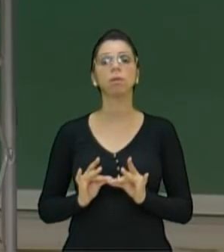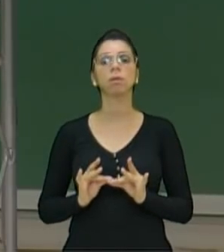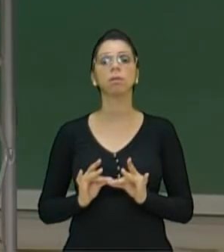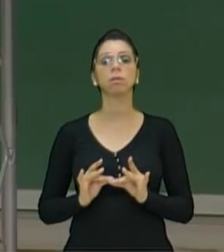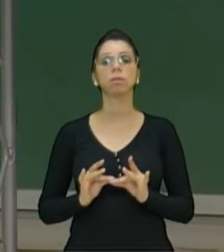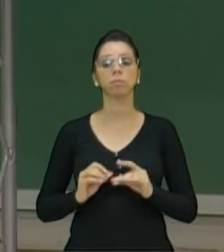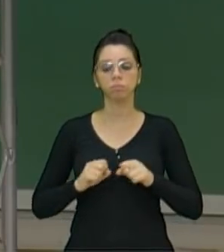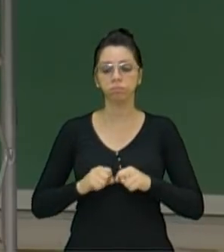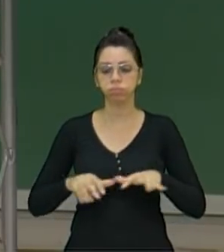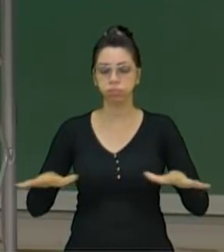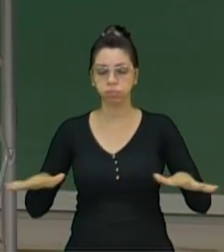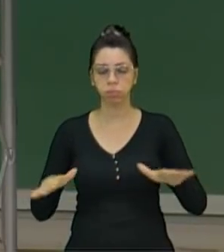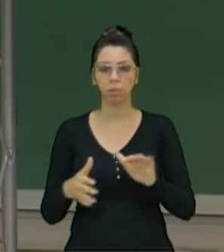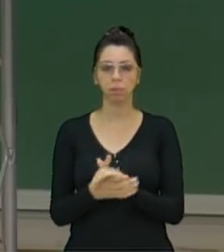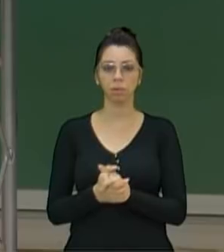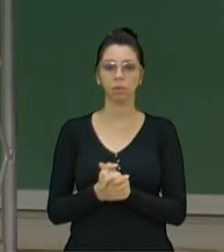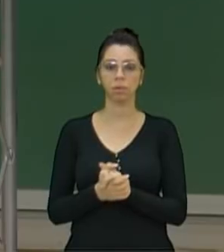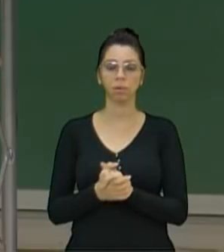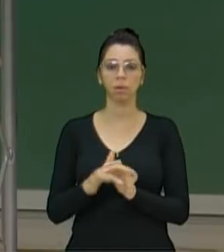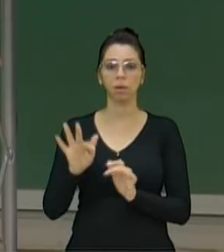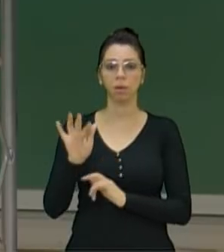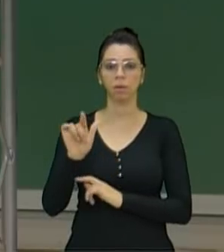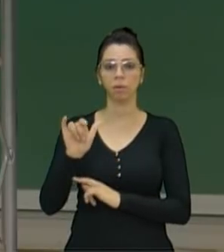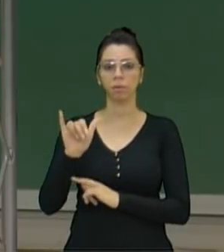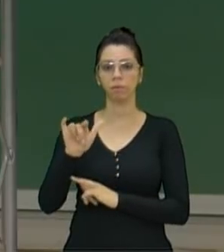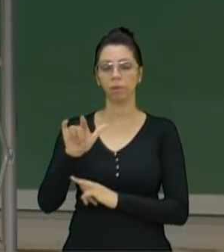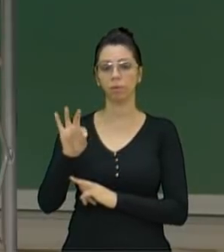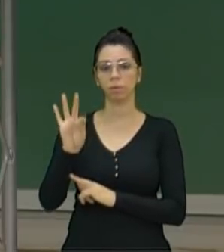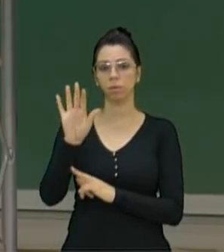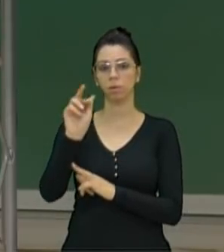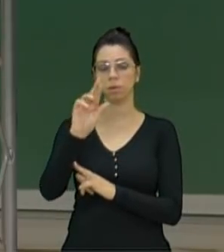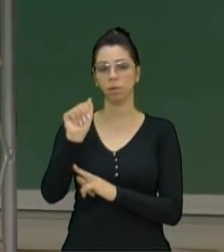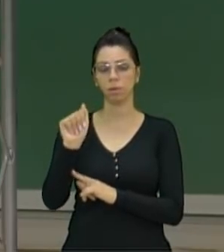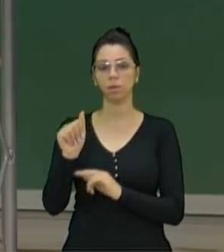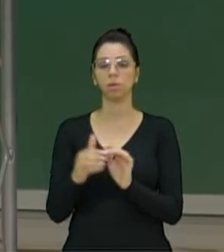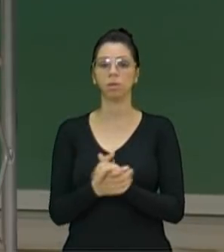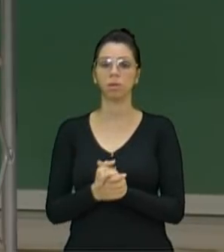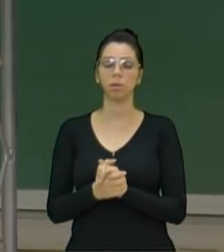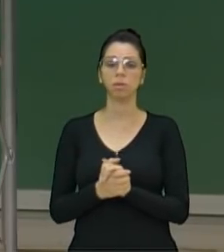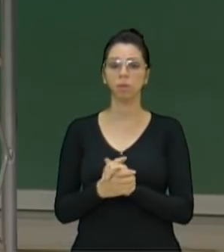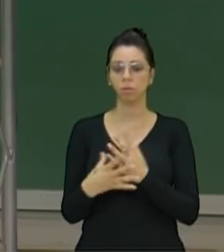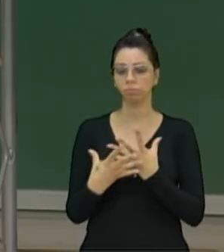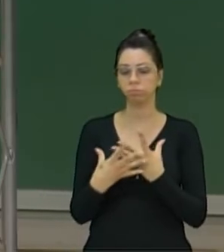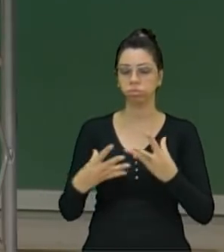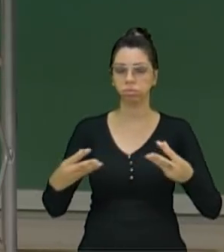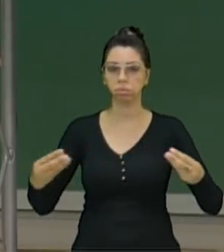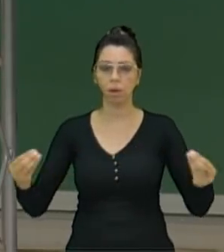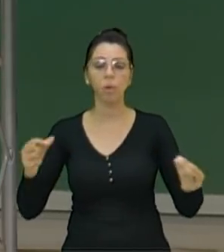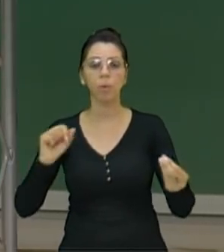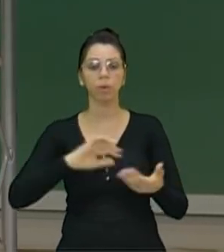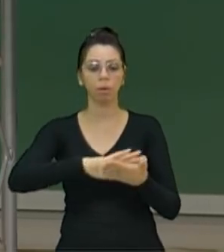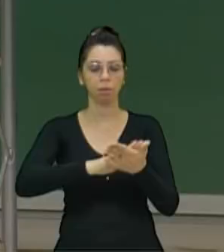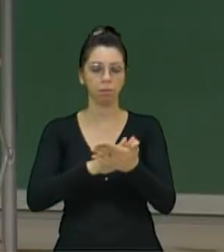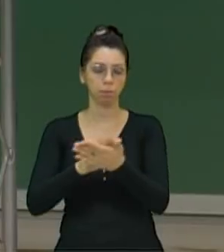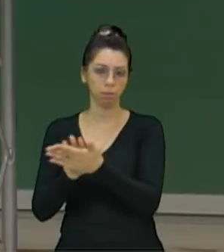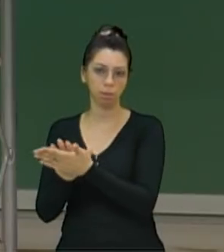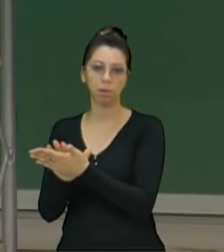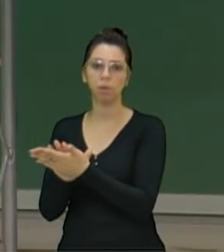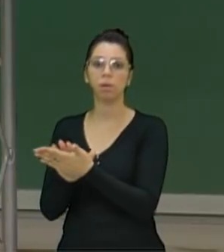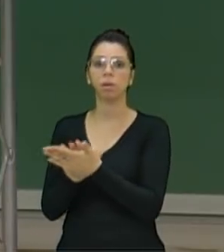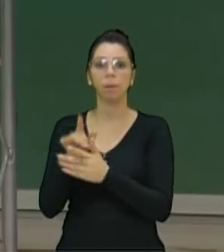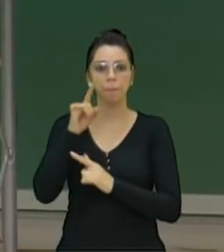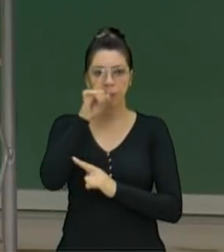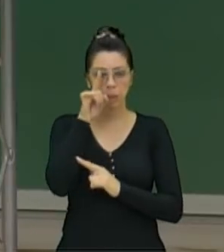do corpo, filtrar toda essa linfa, né? Tirando possíveis ameaças, fazendo assim também a defesa do